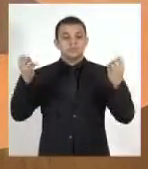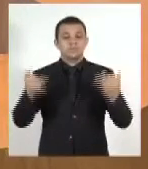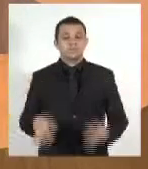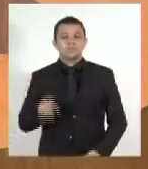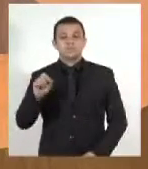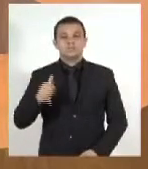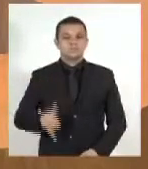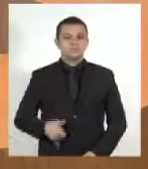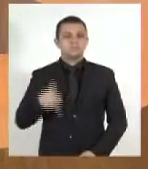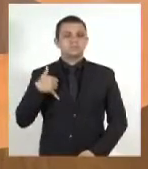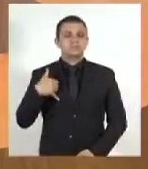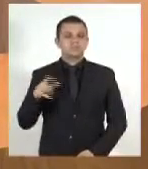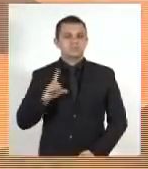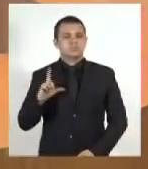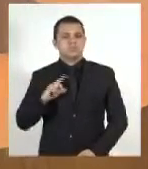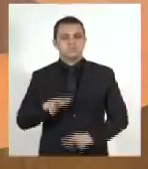estar